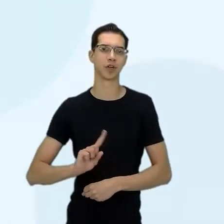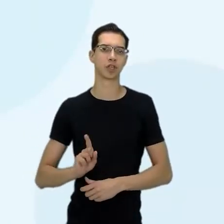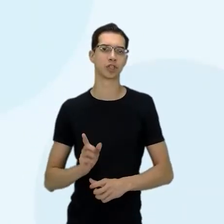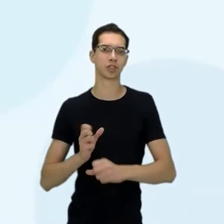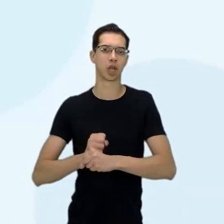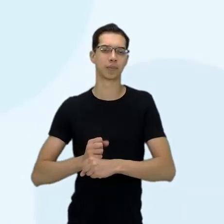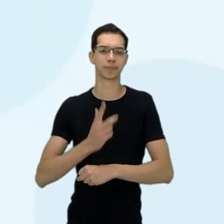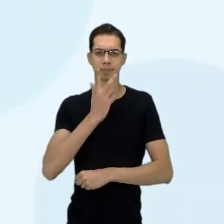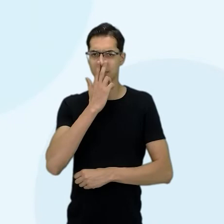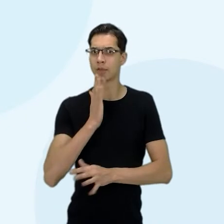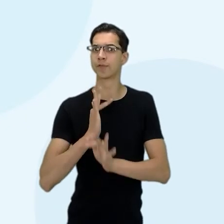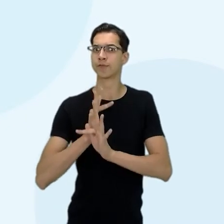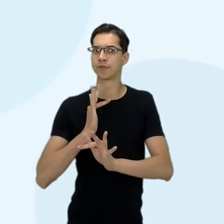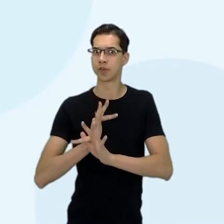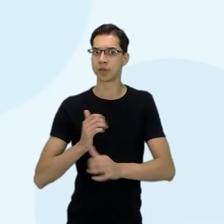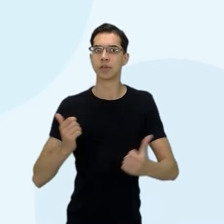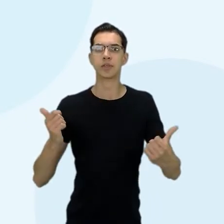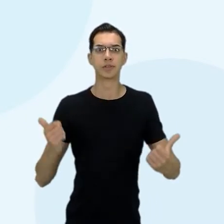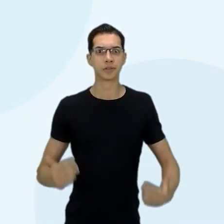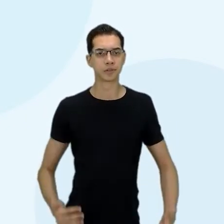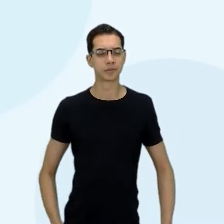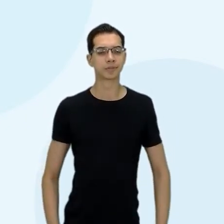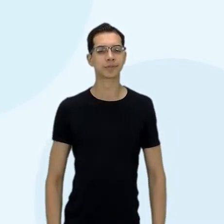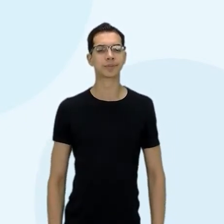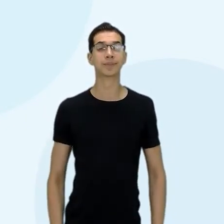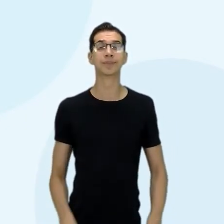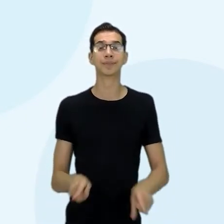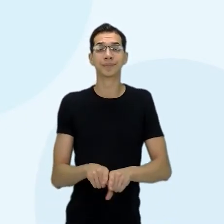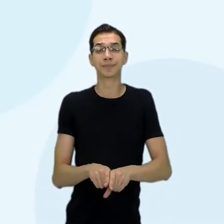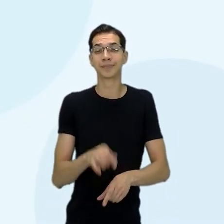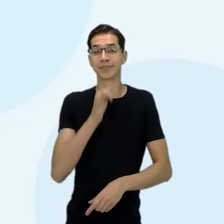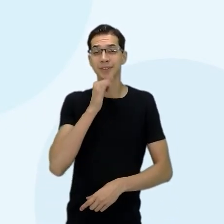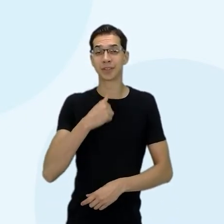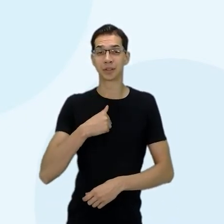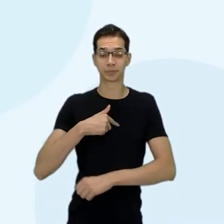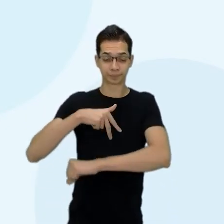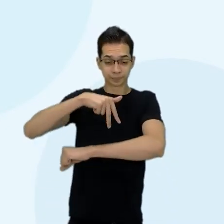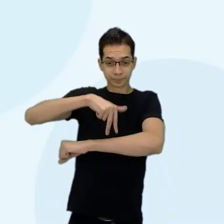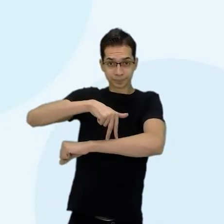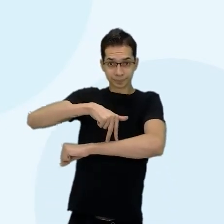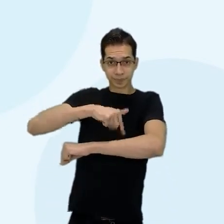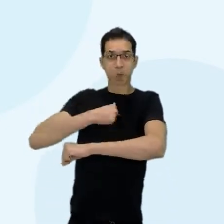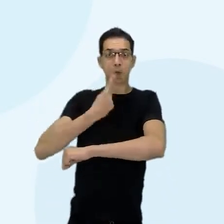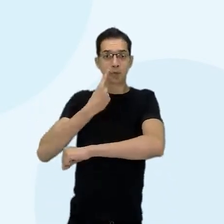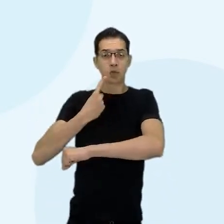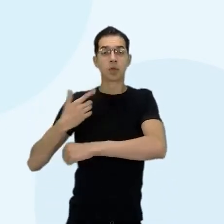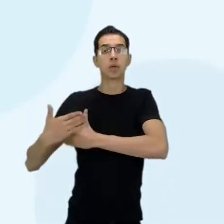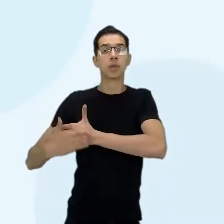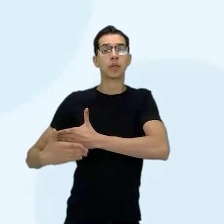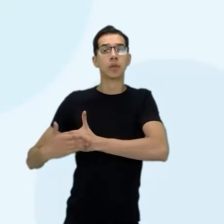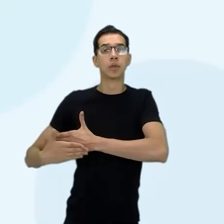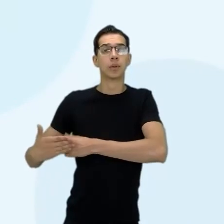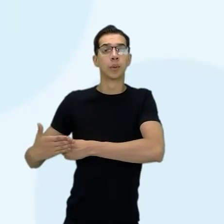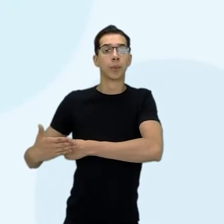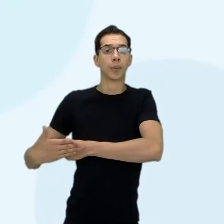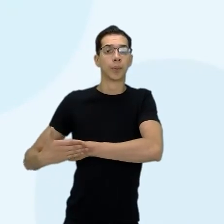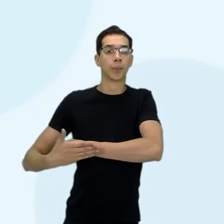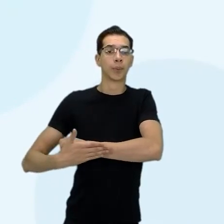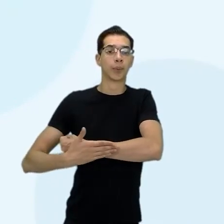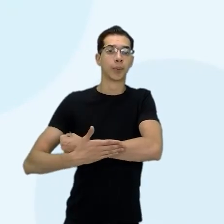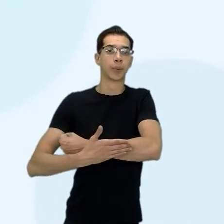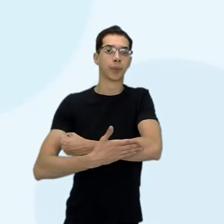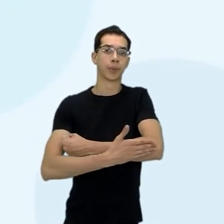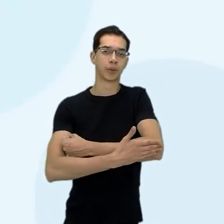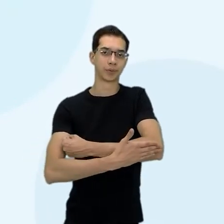de estar olhando lá na estação, parado na plataforma, aí eu vejo um trem percorrendo